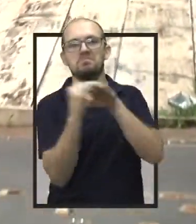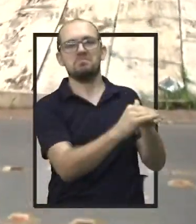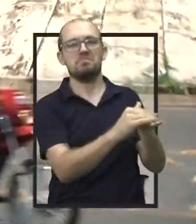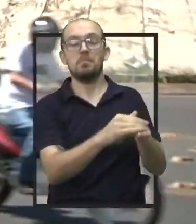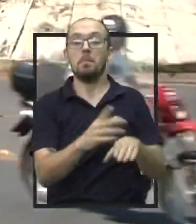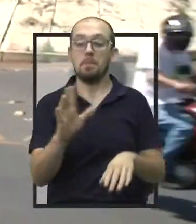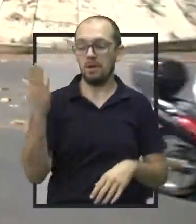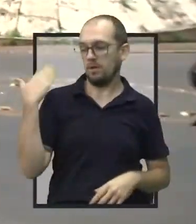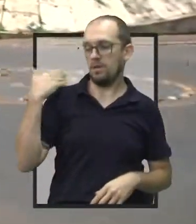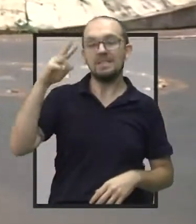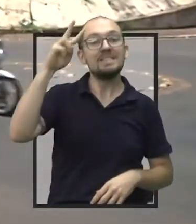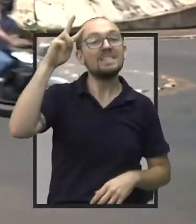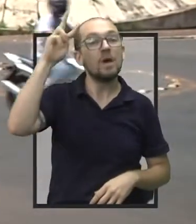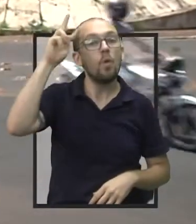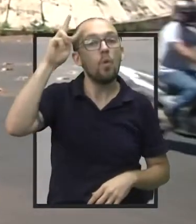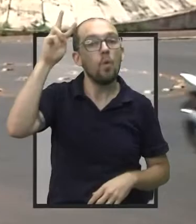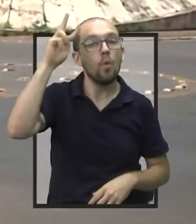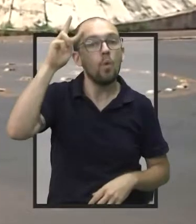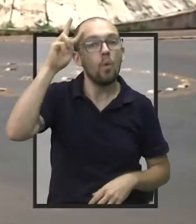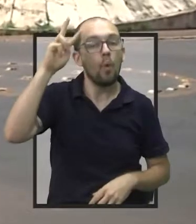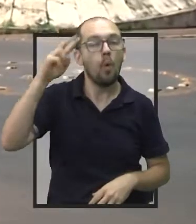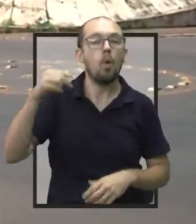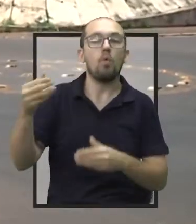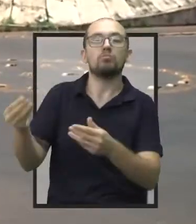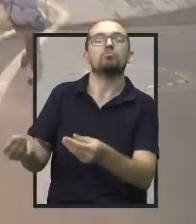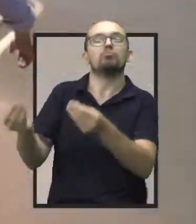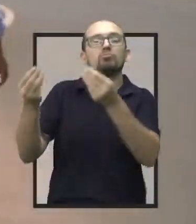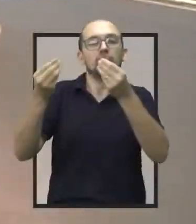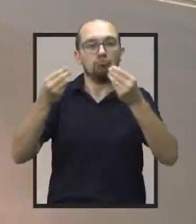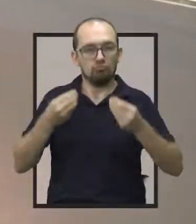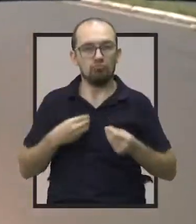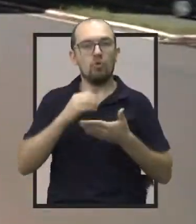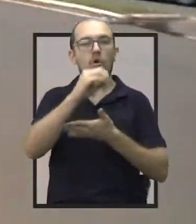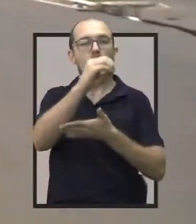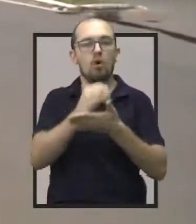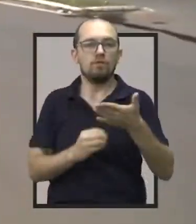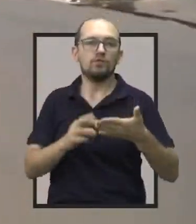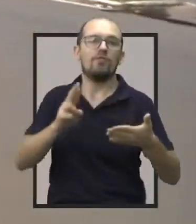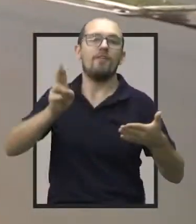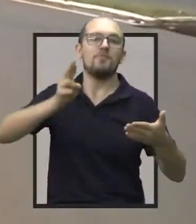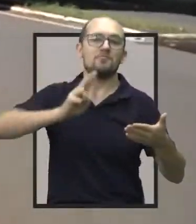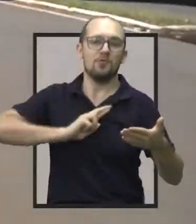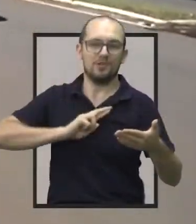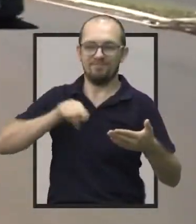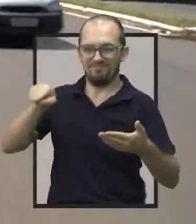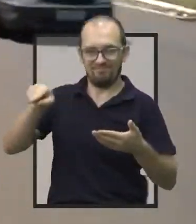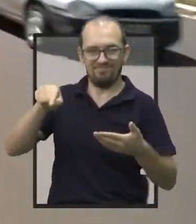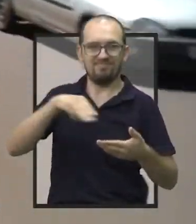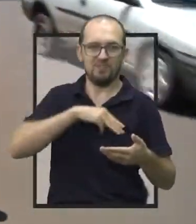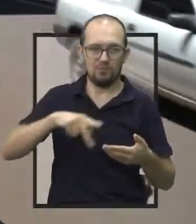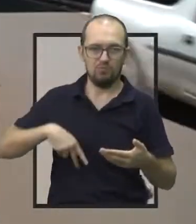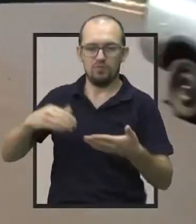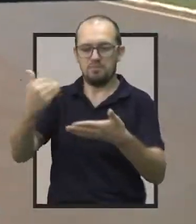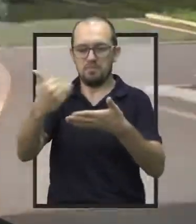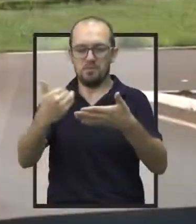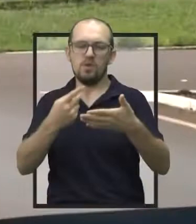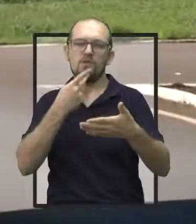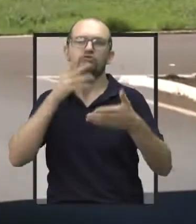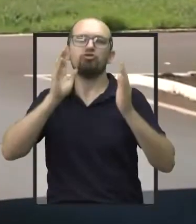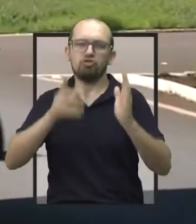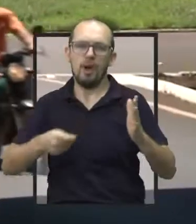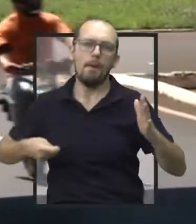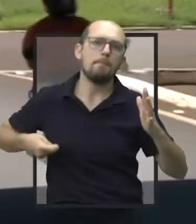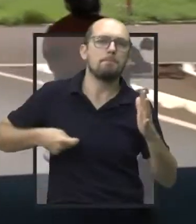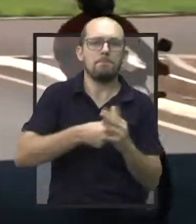na última segunda feira nós recebemos eu recebi aqui é um ofício do ministério público dizendo que já havia tomado essas atitudes